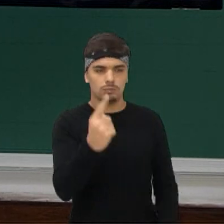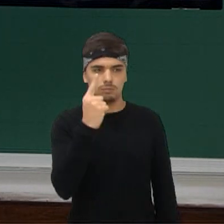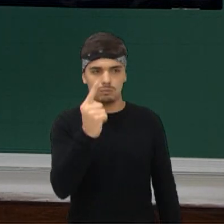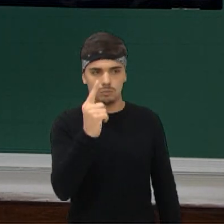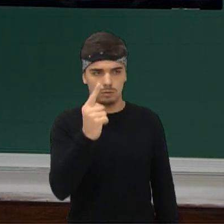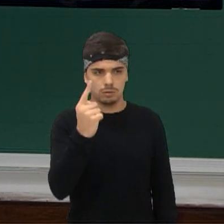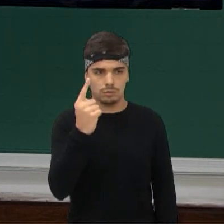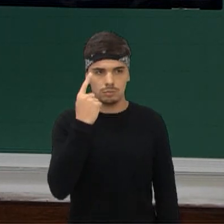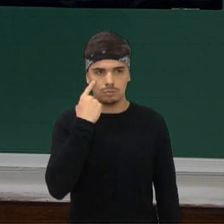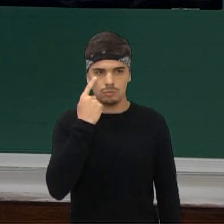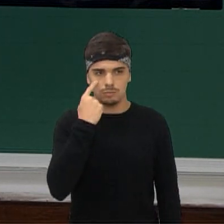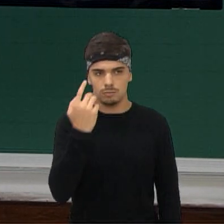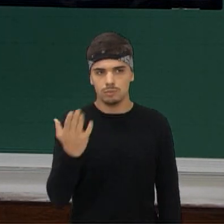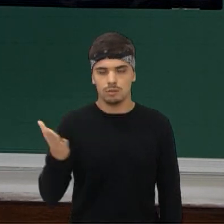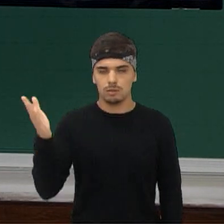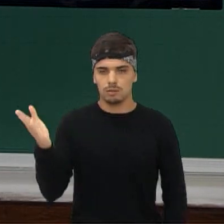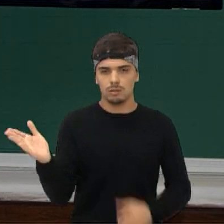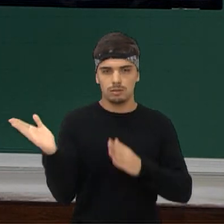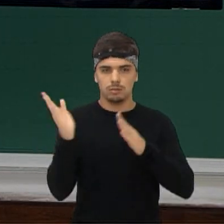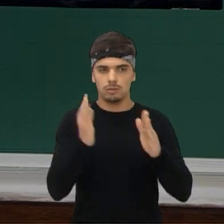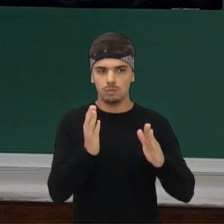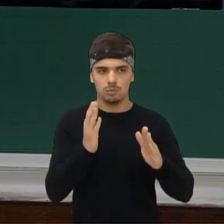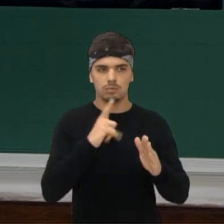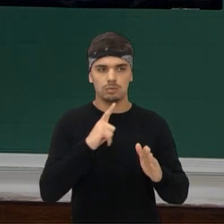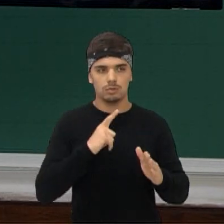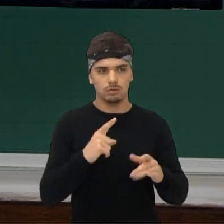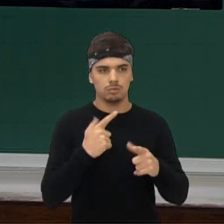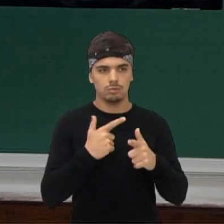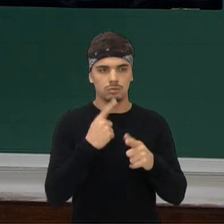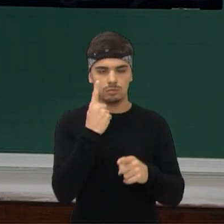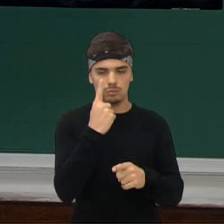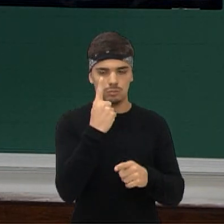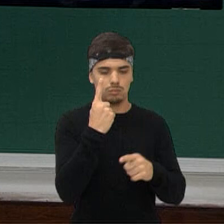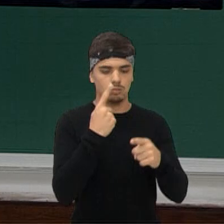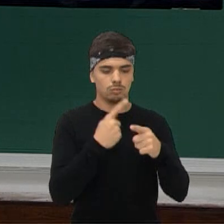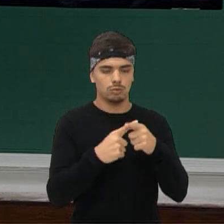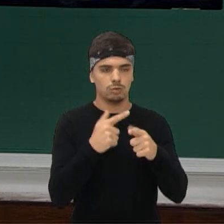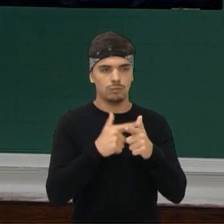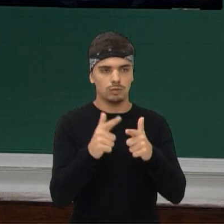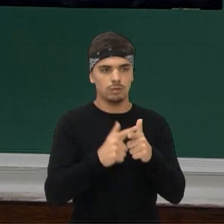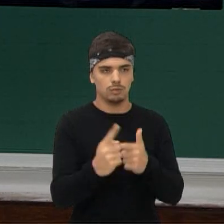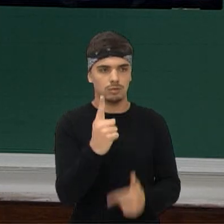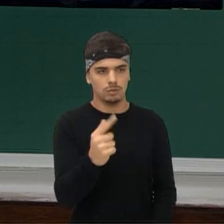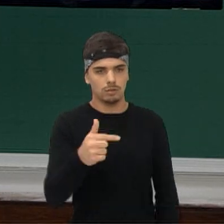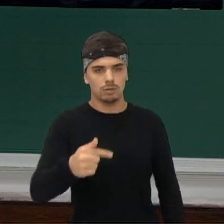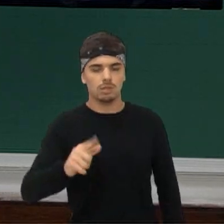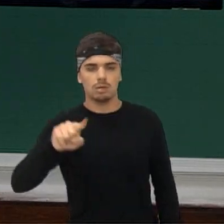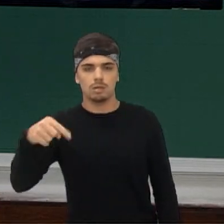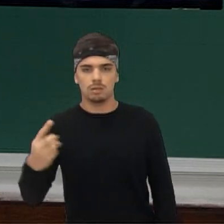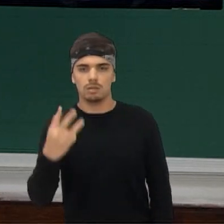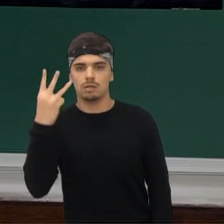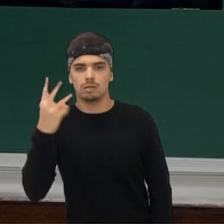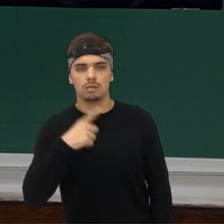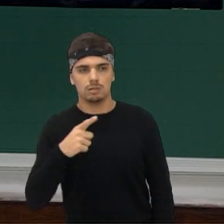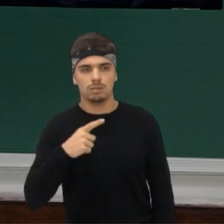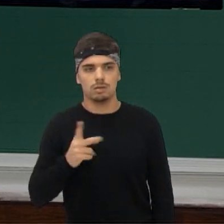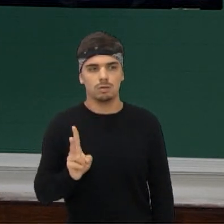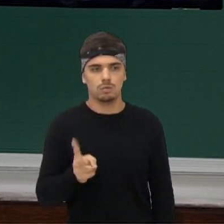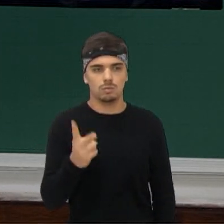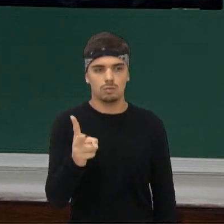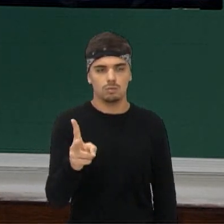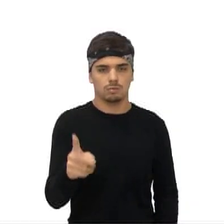na primeira. Aí, na segunda, 1 dividido por 17. E na terceira, eu